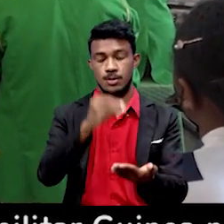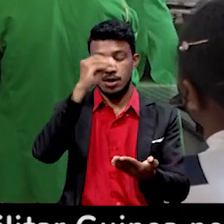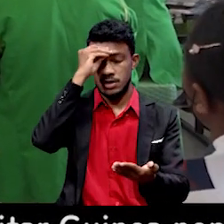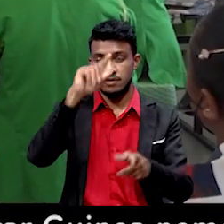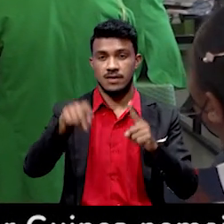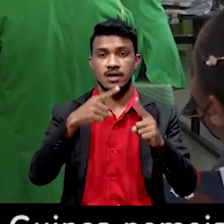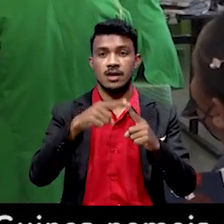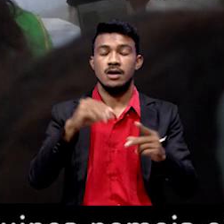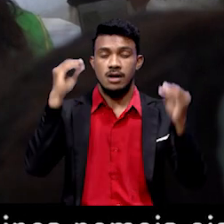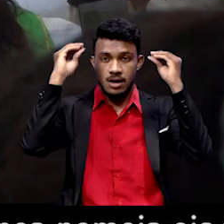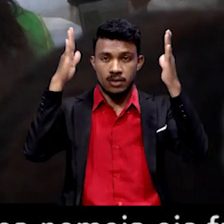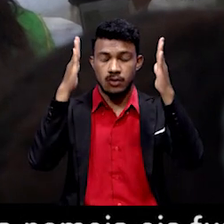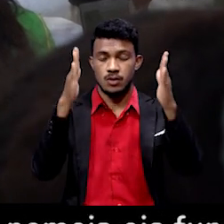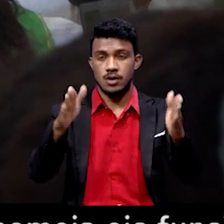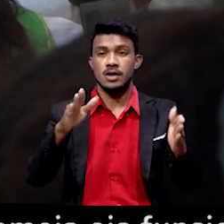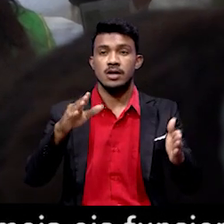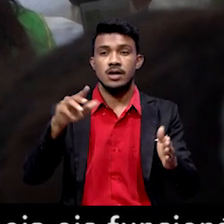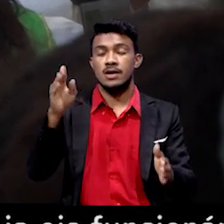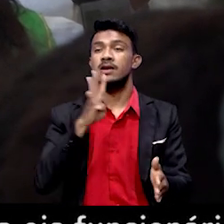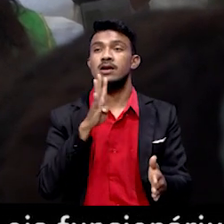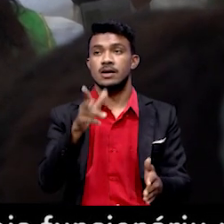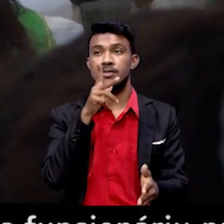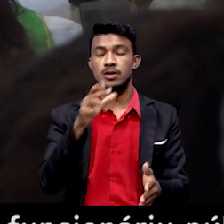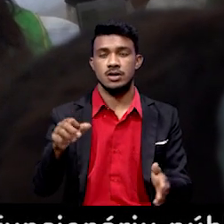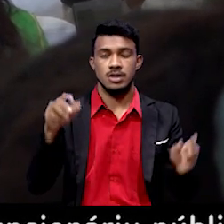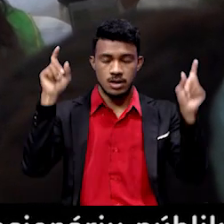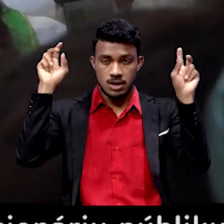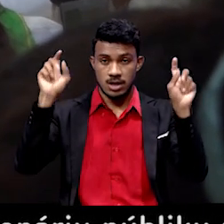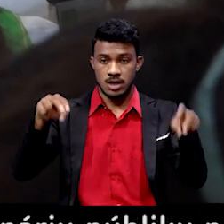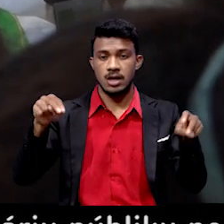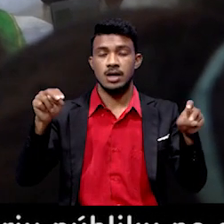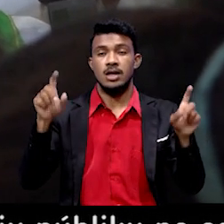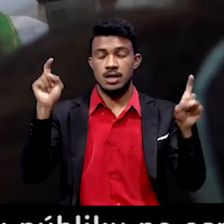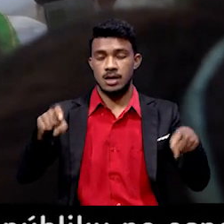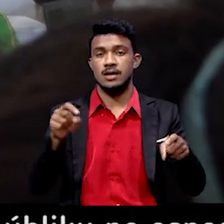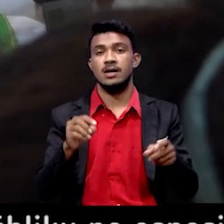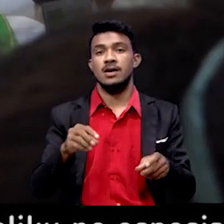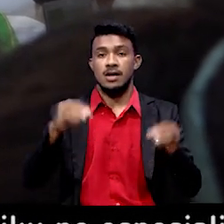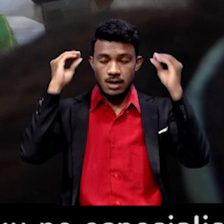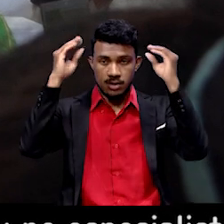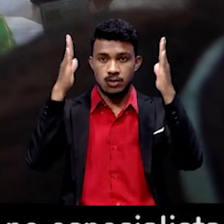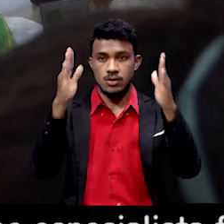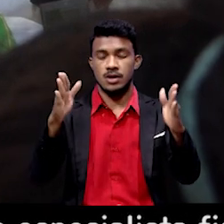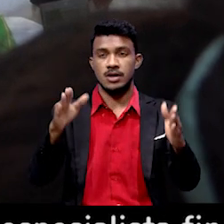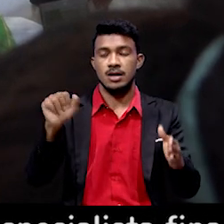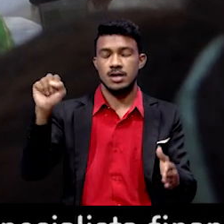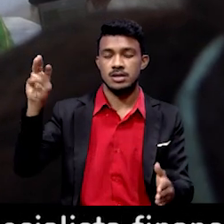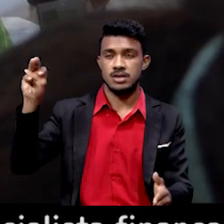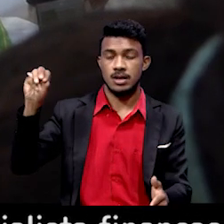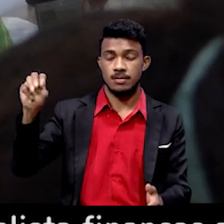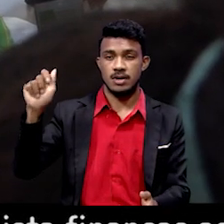a hanorin ali em português, tamba tem que hanorin estudante ensino superior, nebe maior nível la